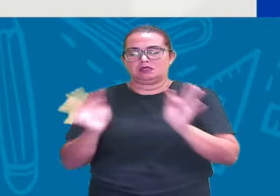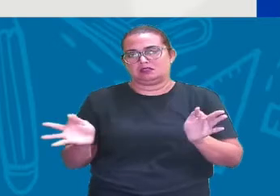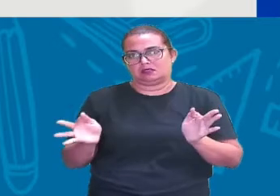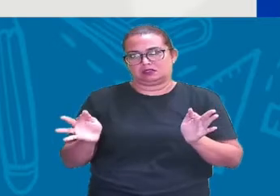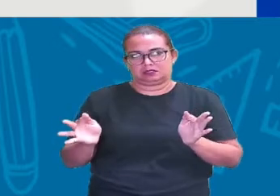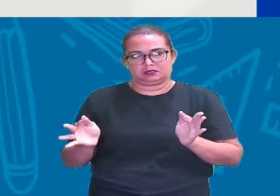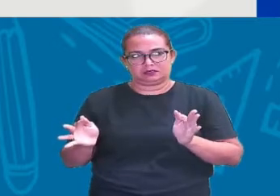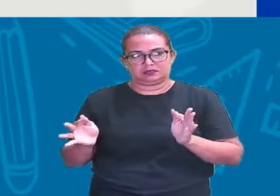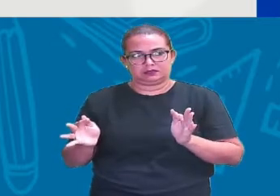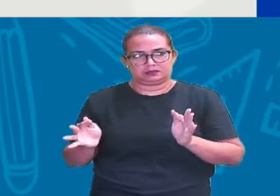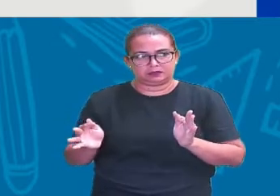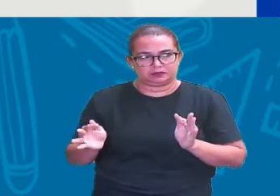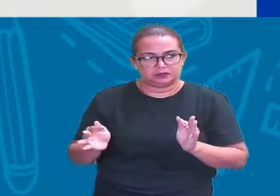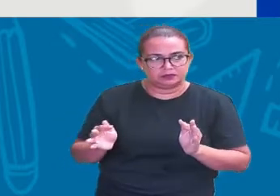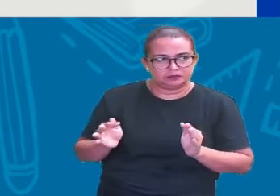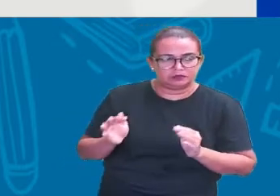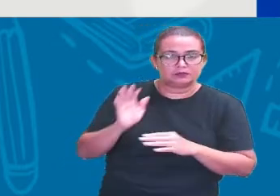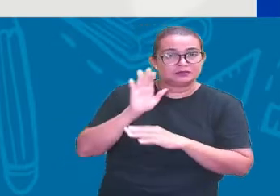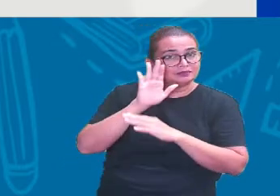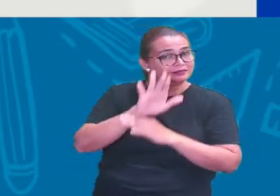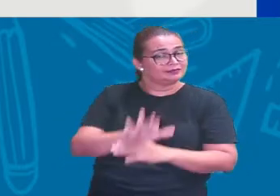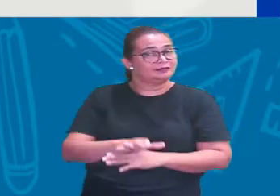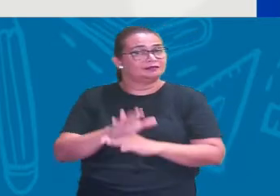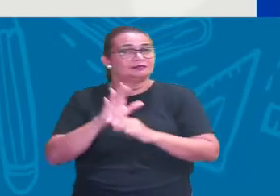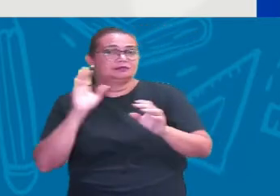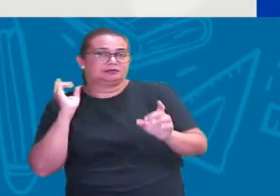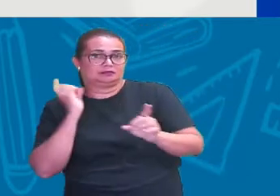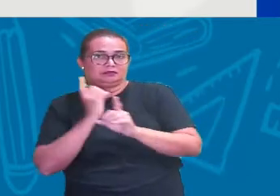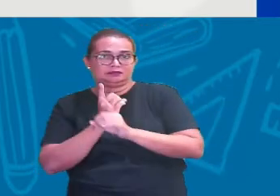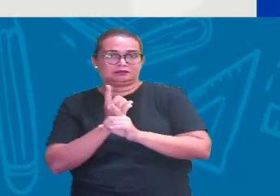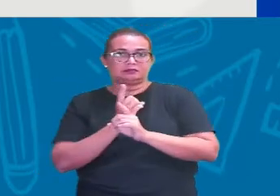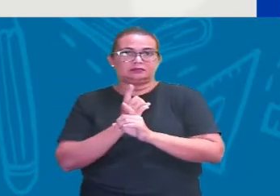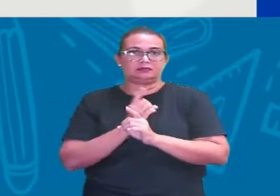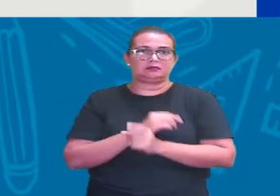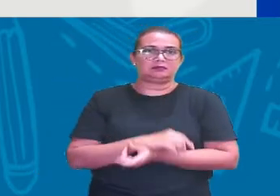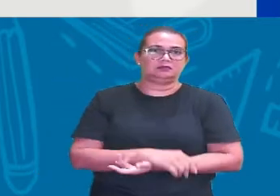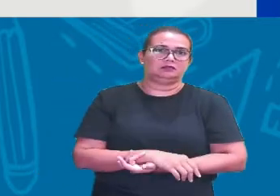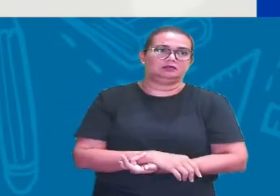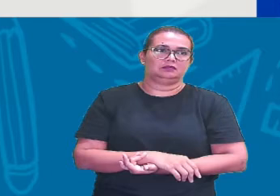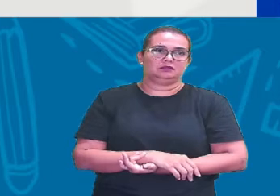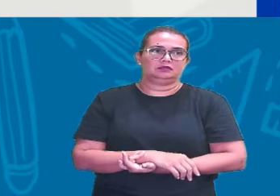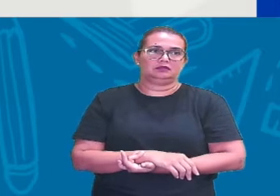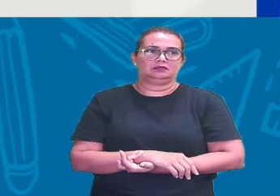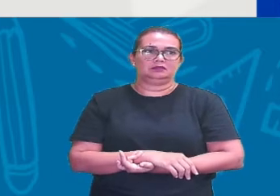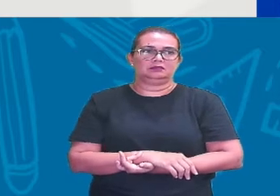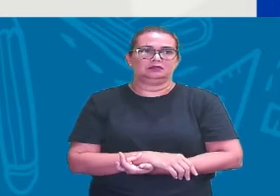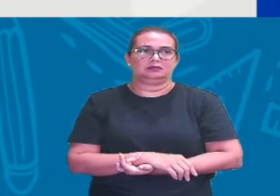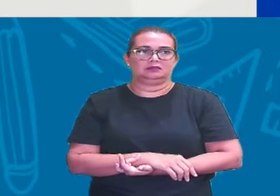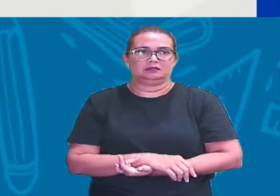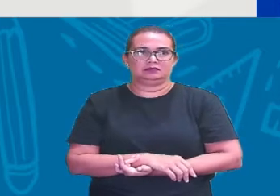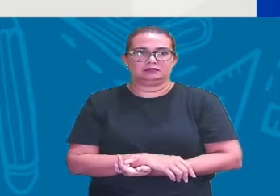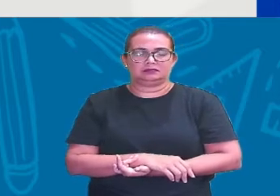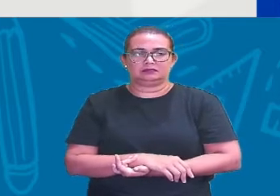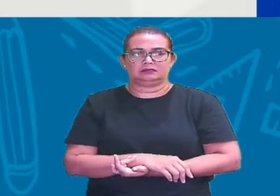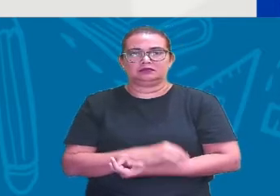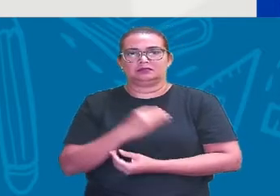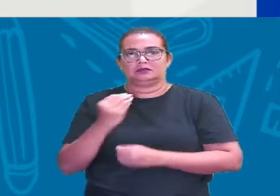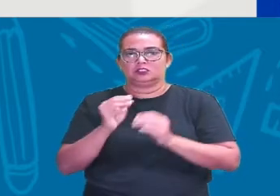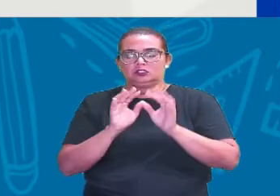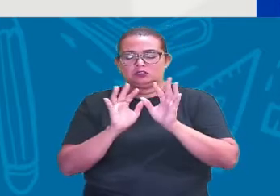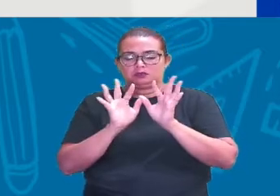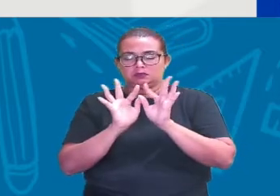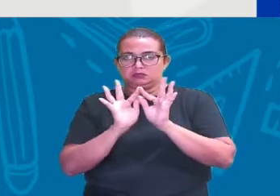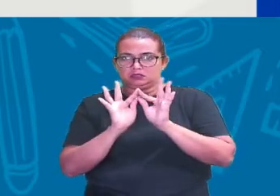simplificar. A fatoração veio para simplificar. Então, vindo para simplificar,